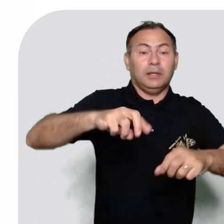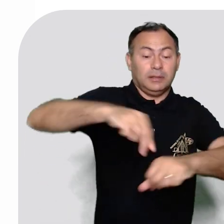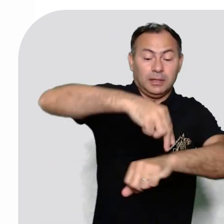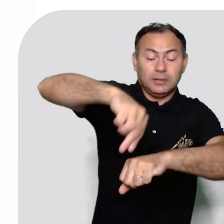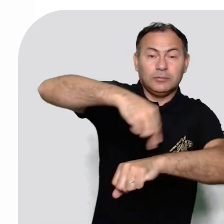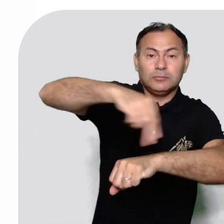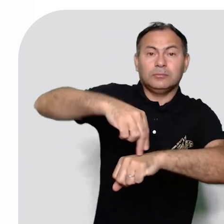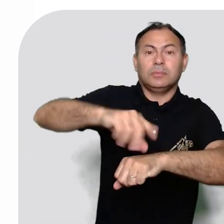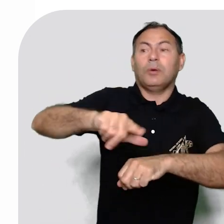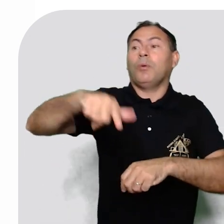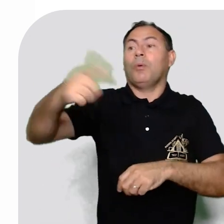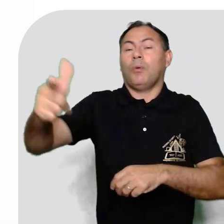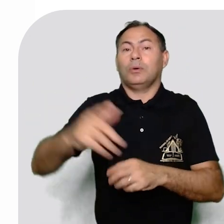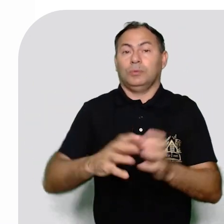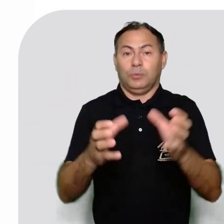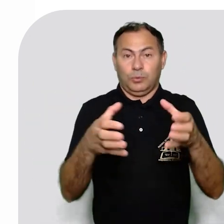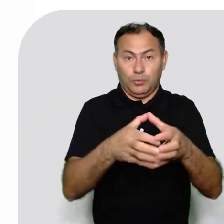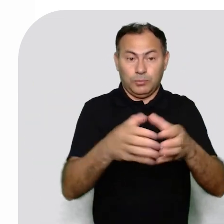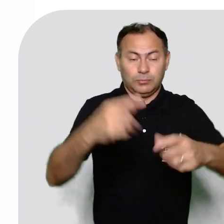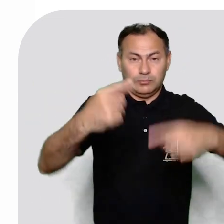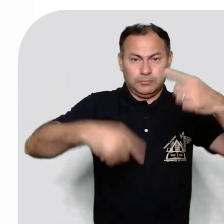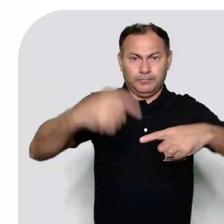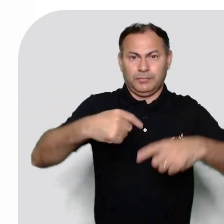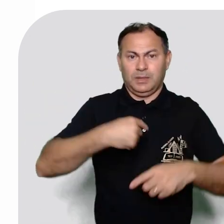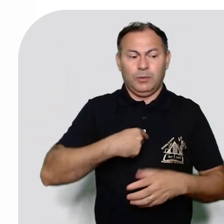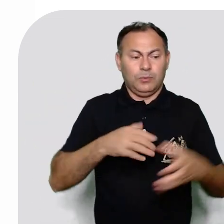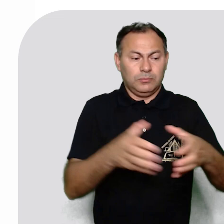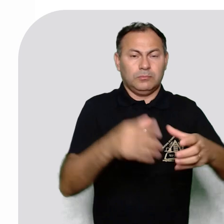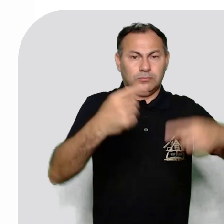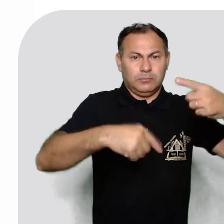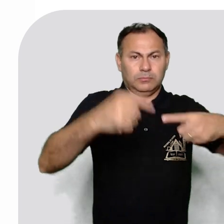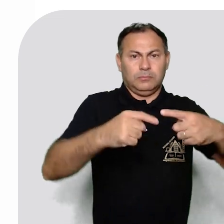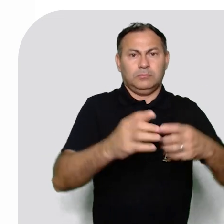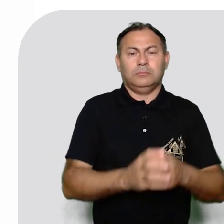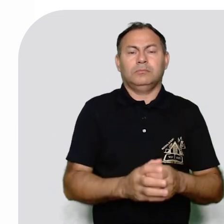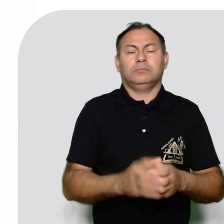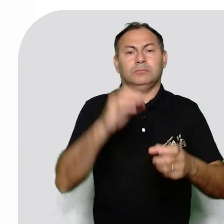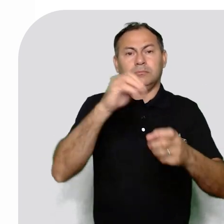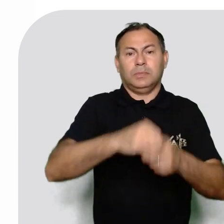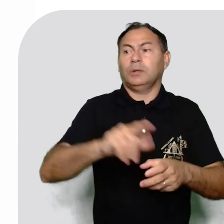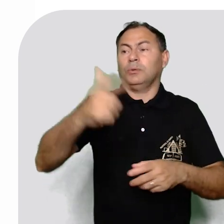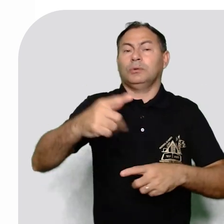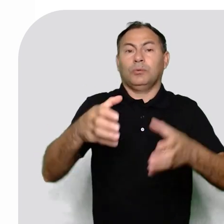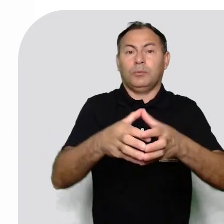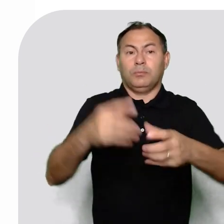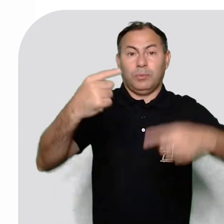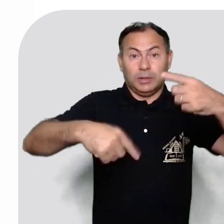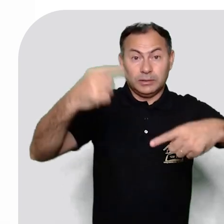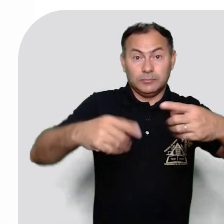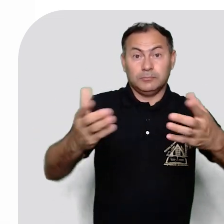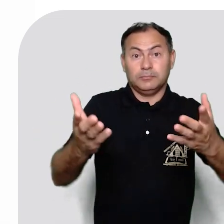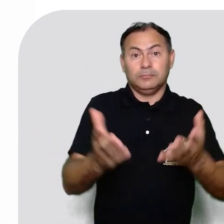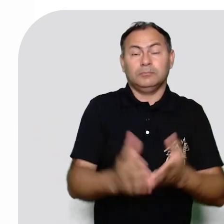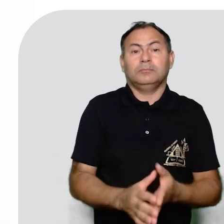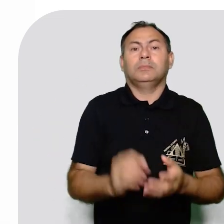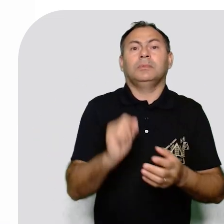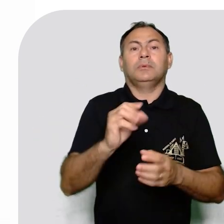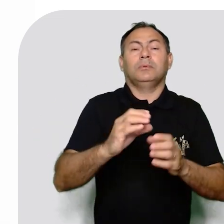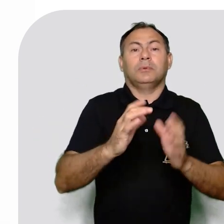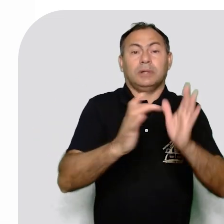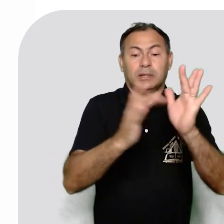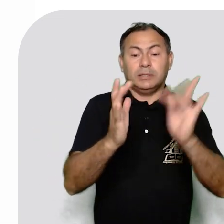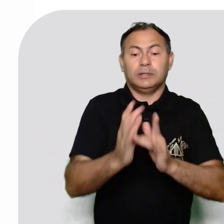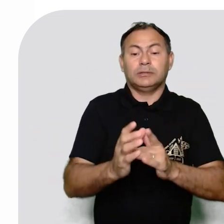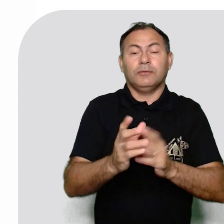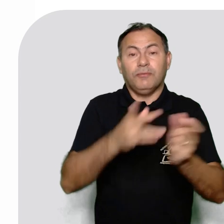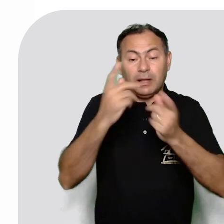nação, o do outro grupo político. Se eu sou de um grupo político, eu amar do outro grupo político, e o Cristo coloca